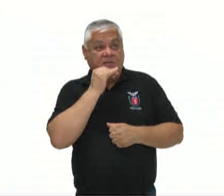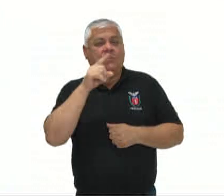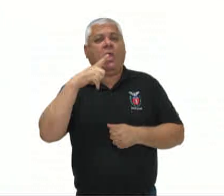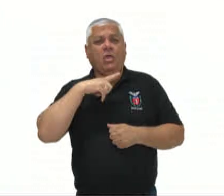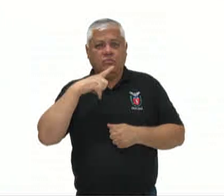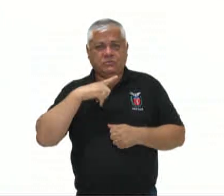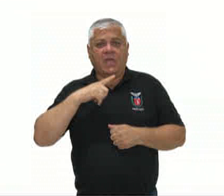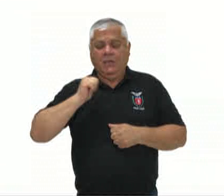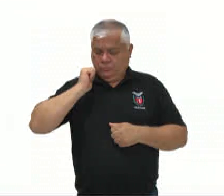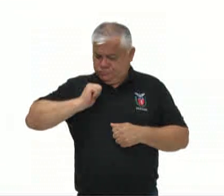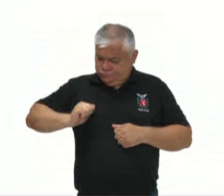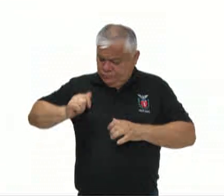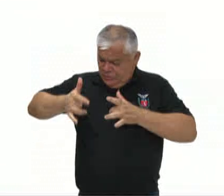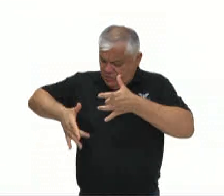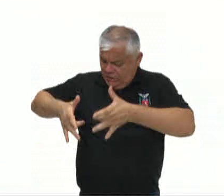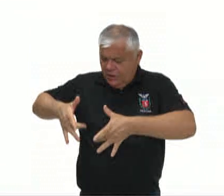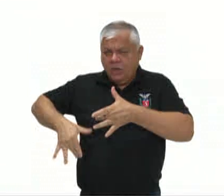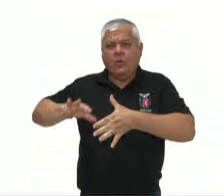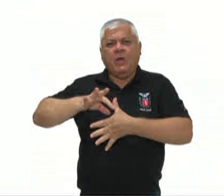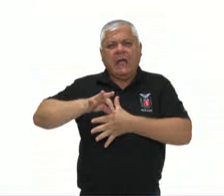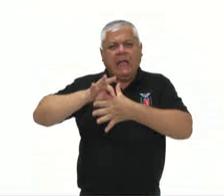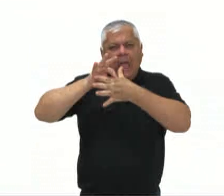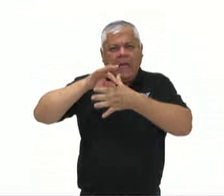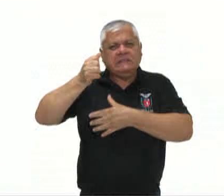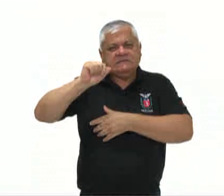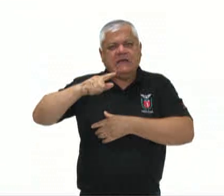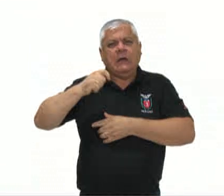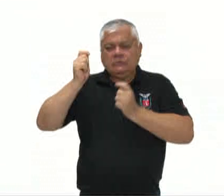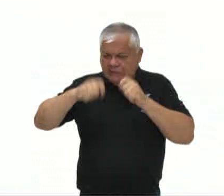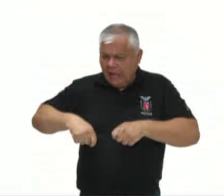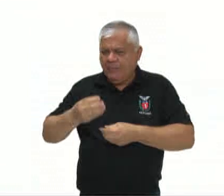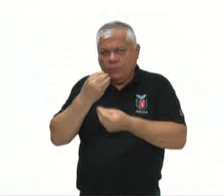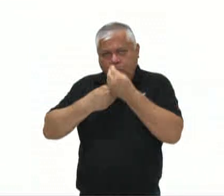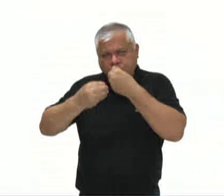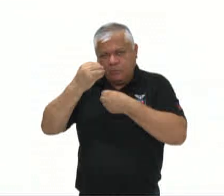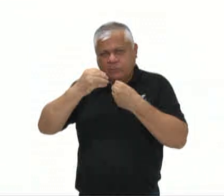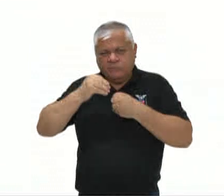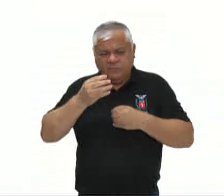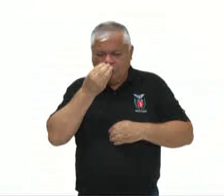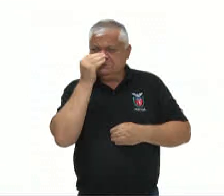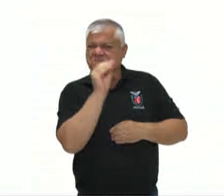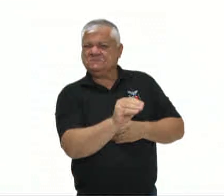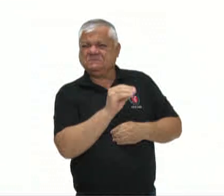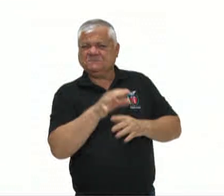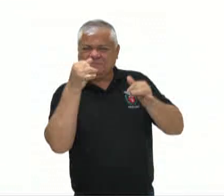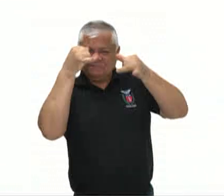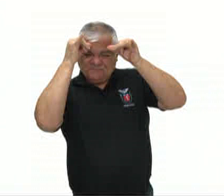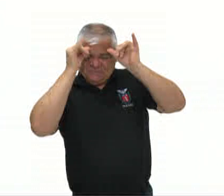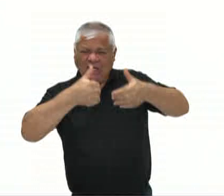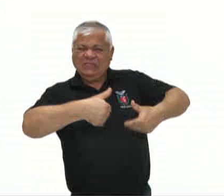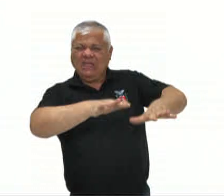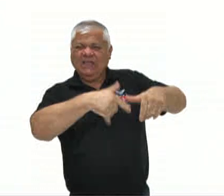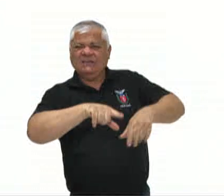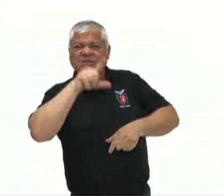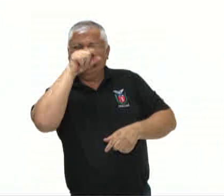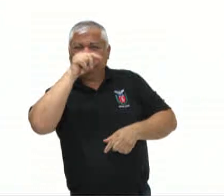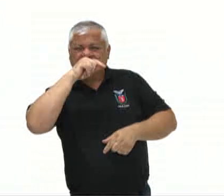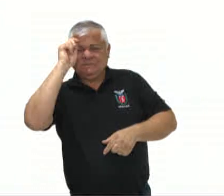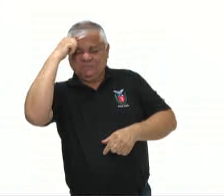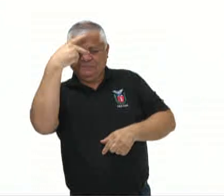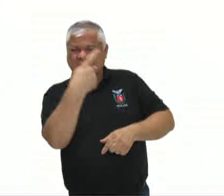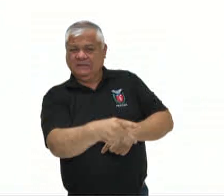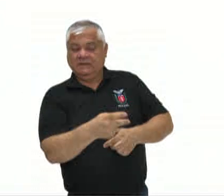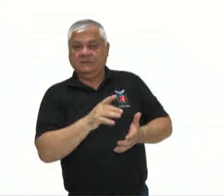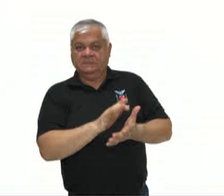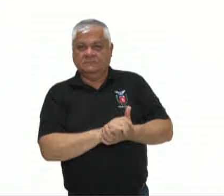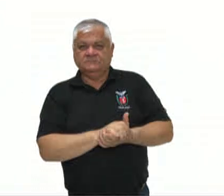um resto de criação salgada que dá para nós, rebolem essa porqueira para os urubus que já é deles.